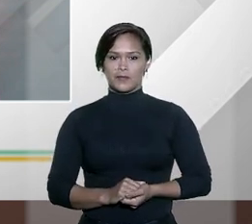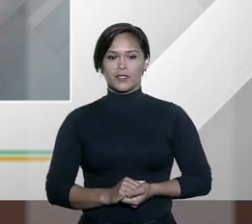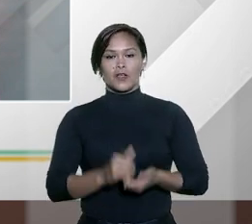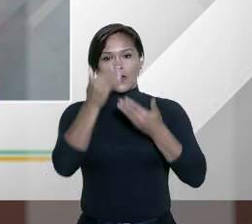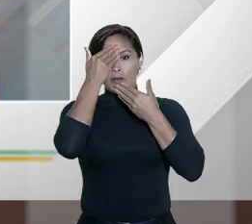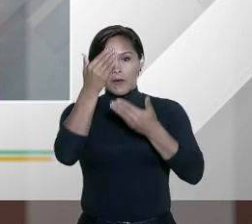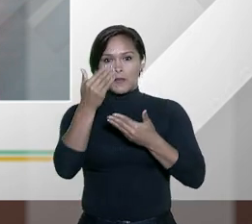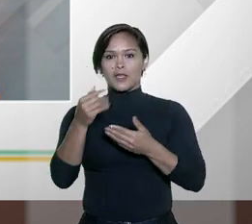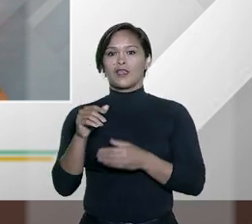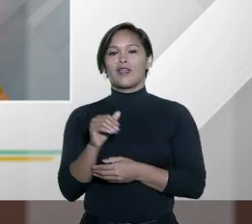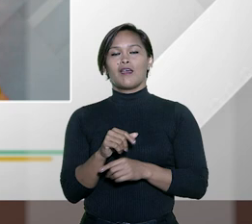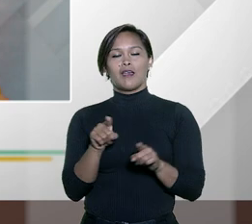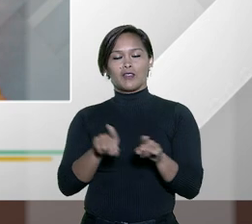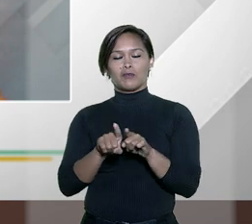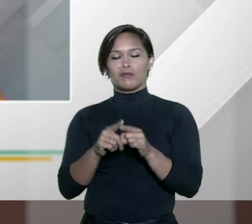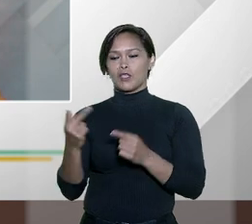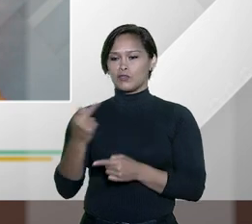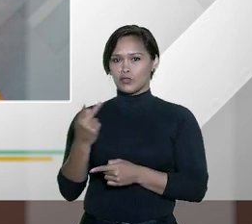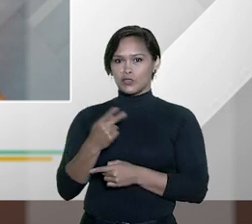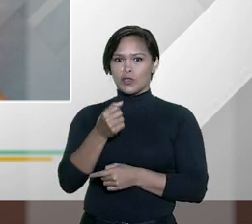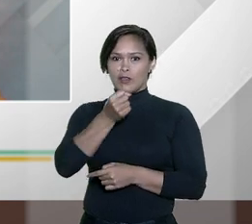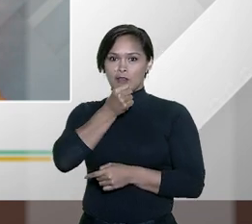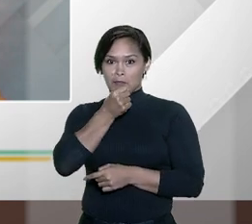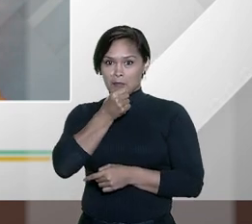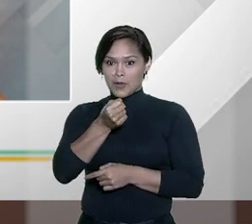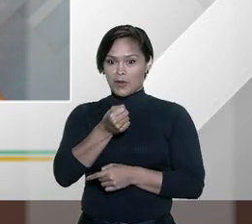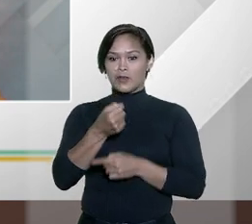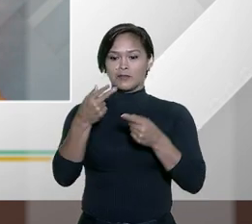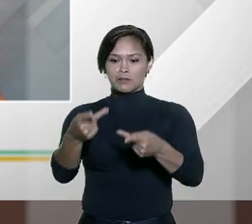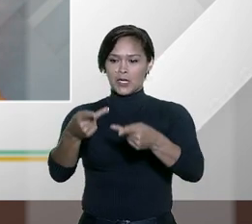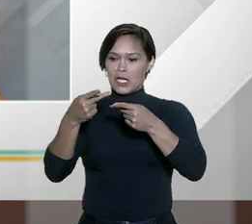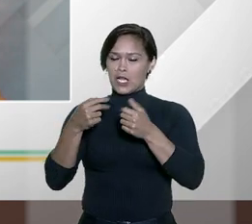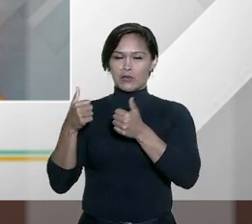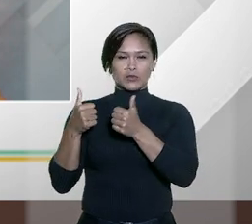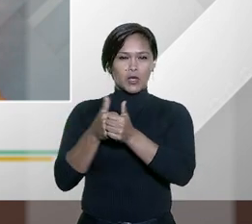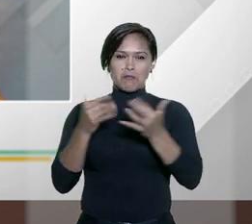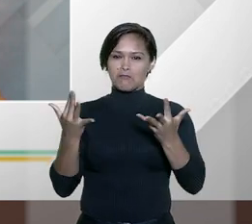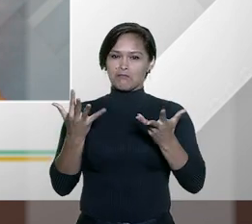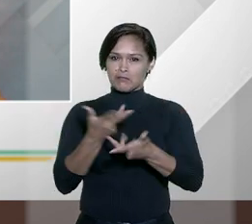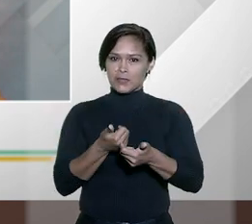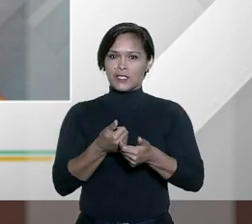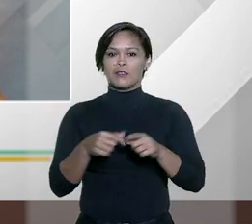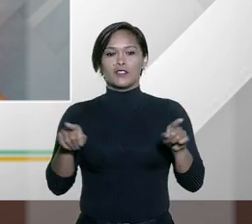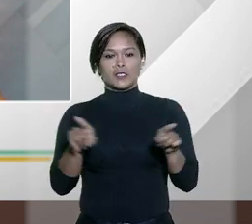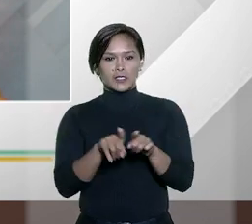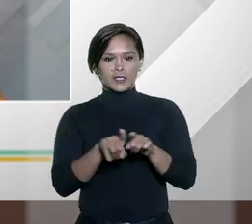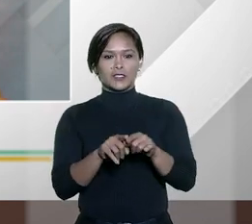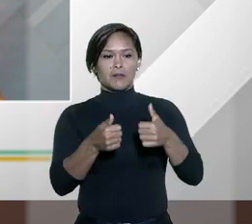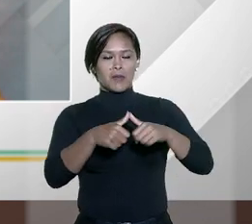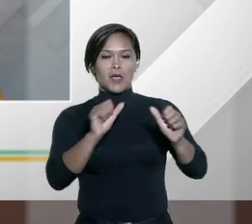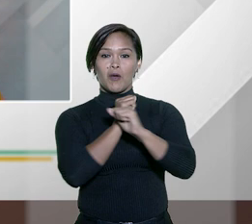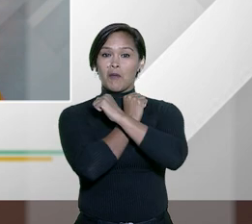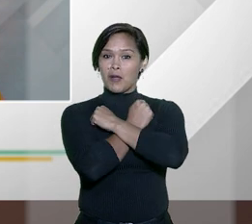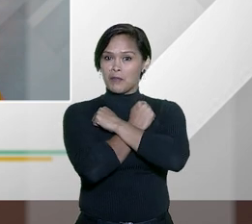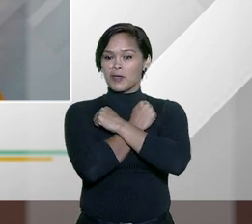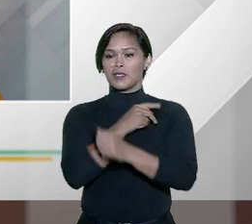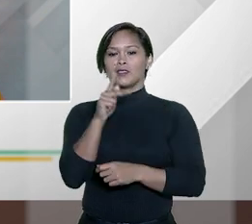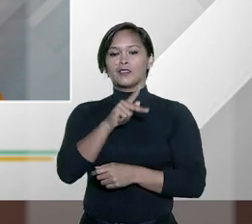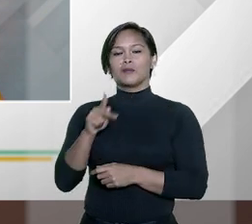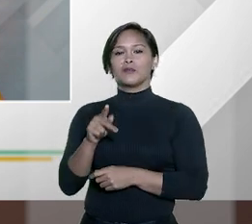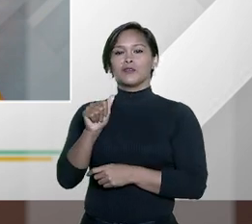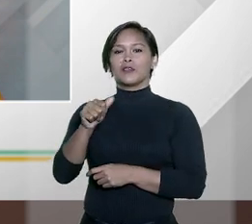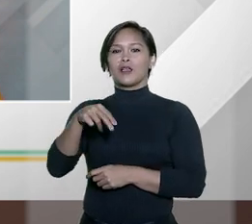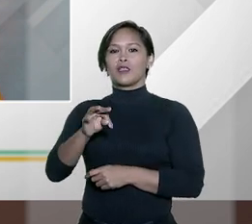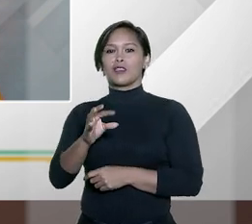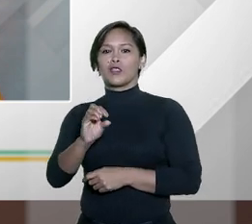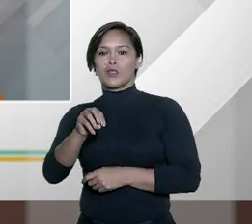Muito obrigado, Fátima, muito obrigado, Tiago, aqui pela condução brilhante de vocês e também deixo aqui um abraço ao Dr. Antônio